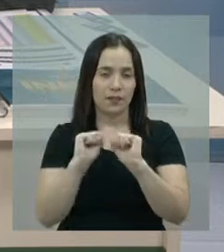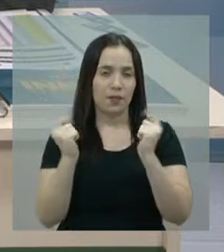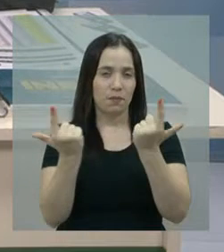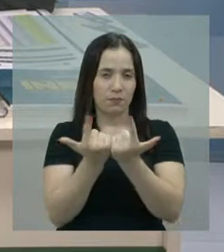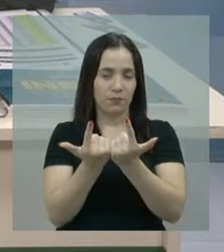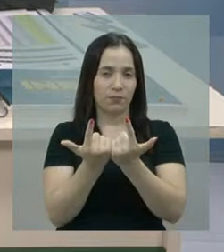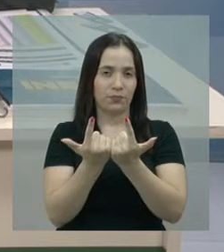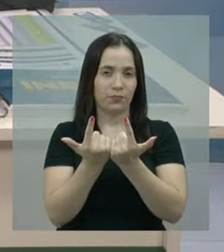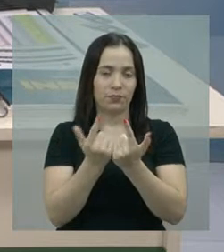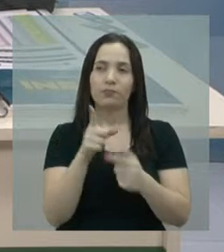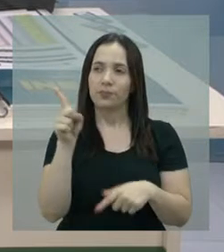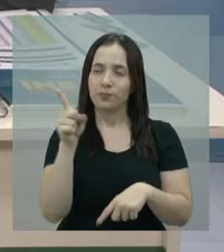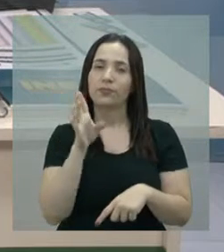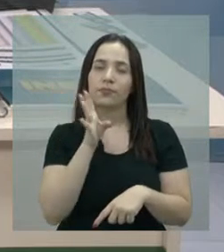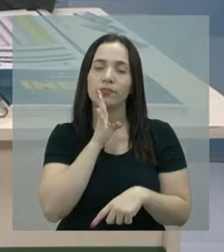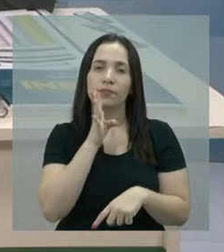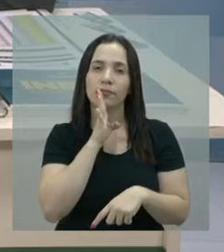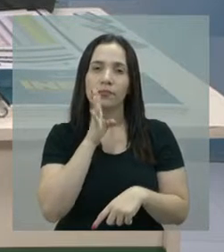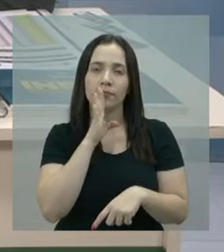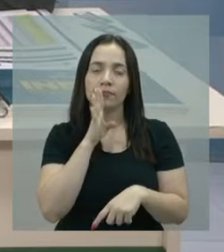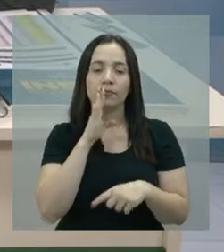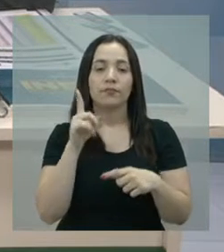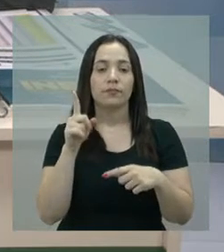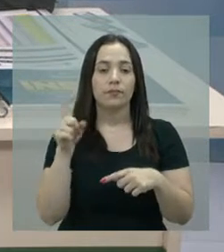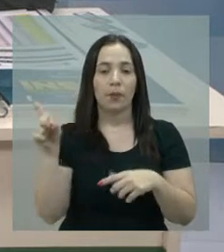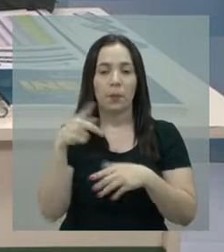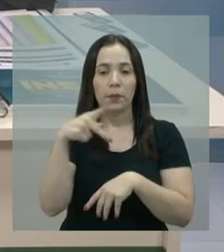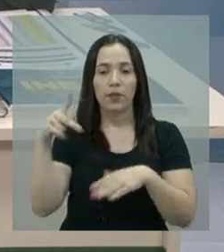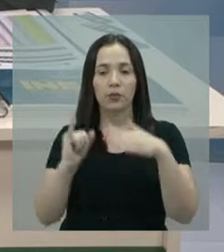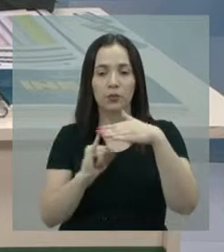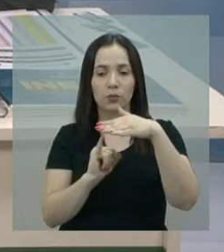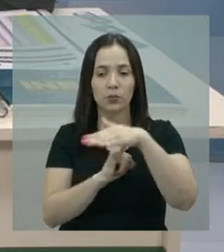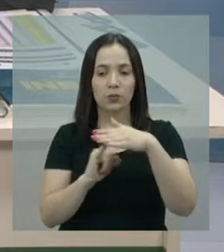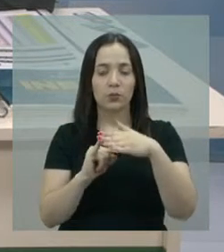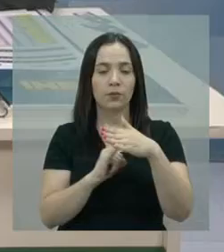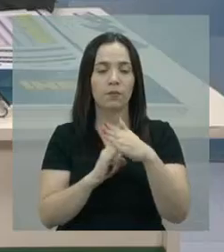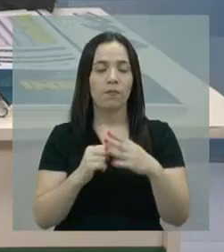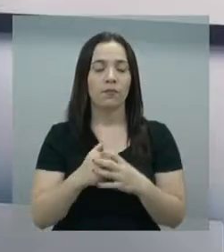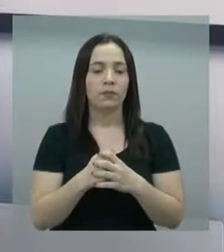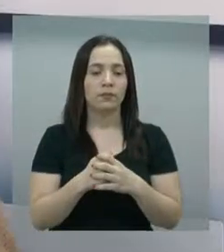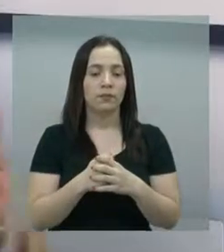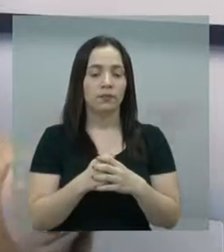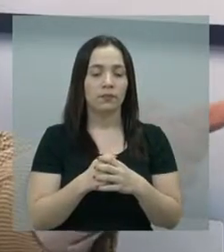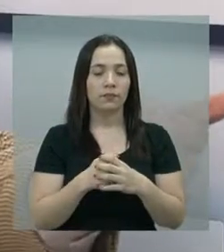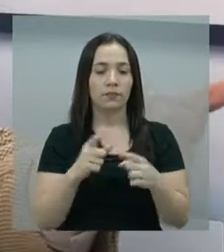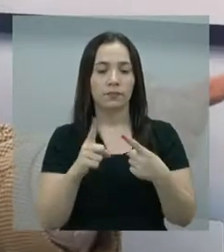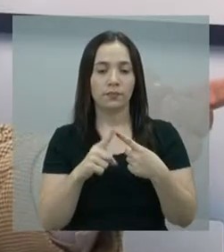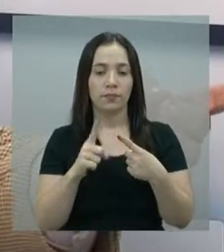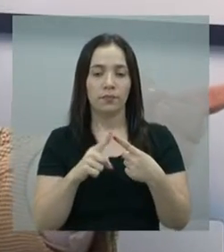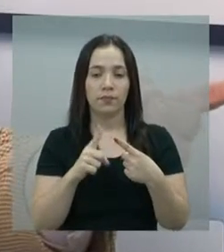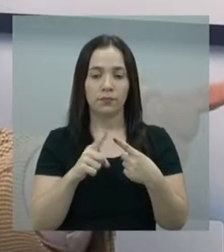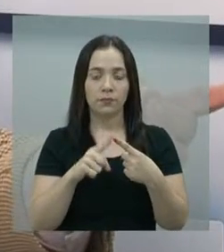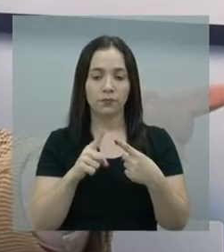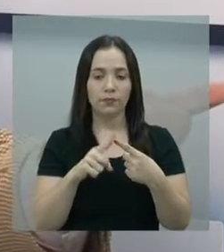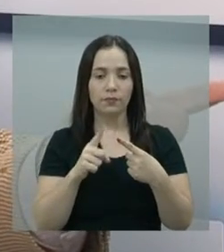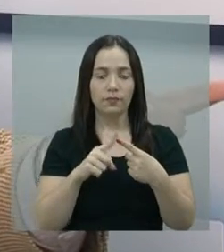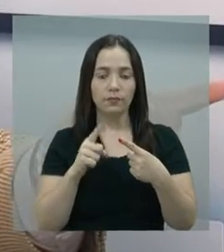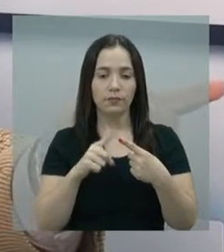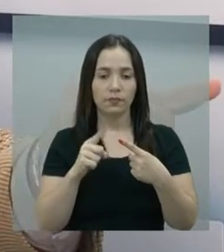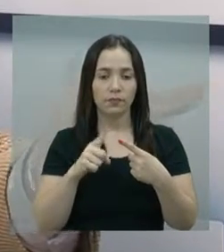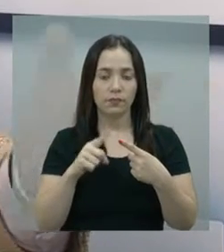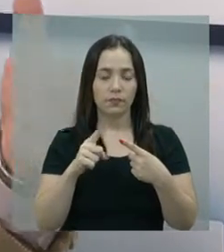acompanha e é presidente do Instituto e faz parte daquela casa, da Assembleia Legislativa do Estado de Ceará. Um